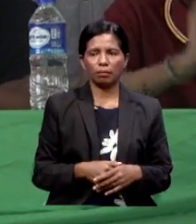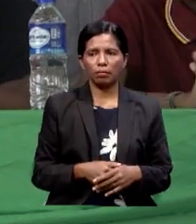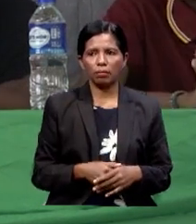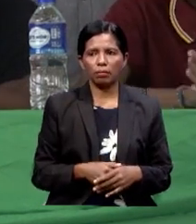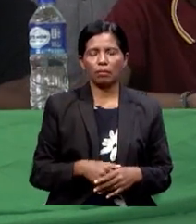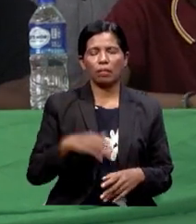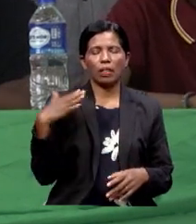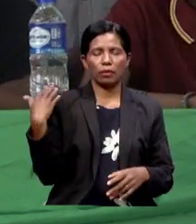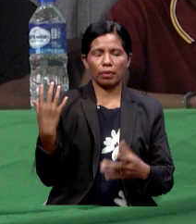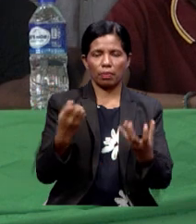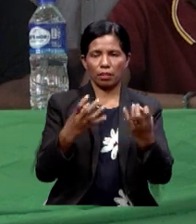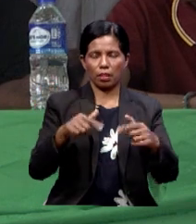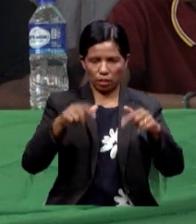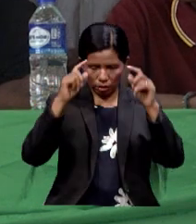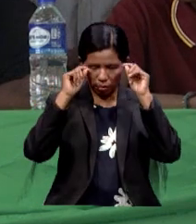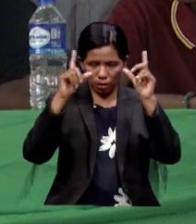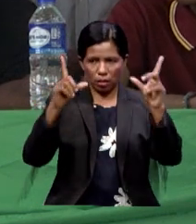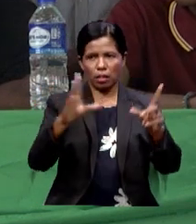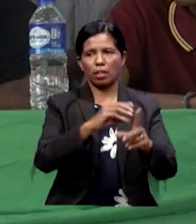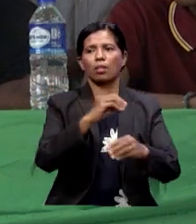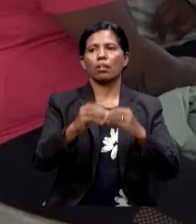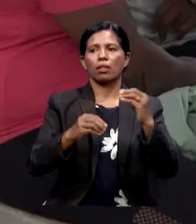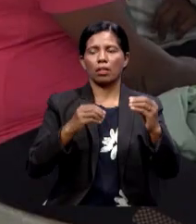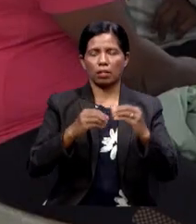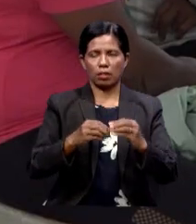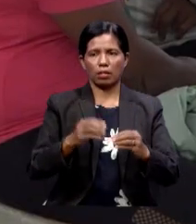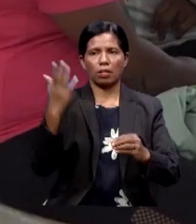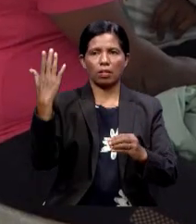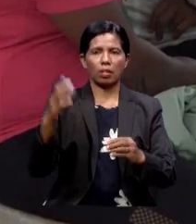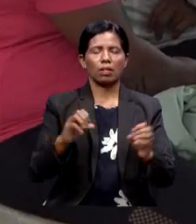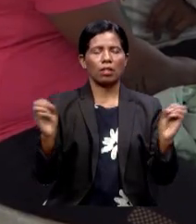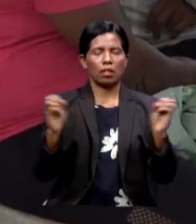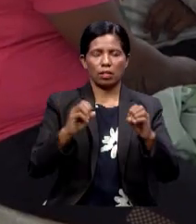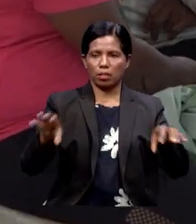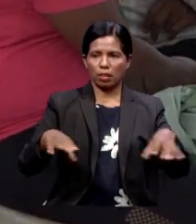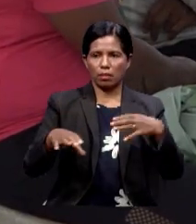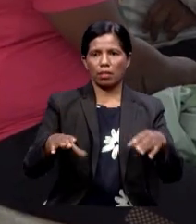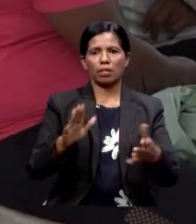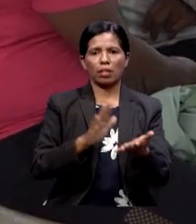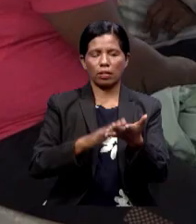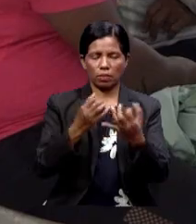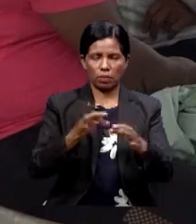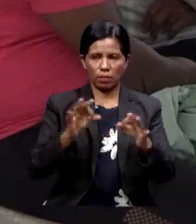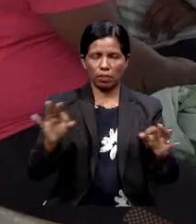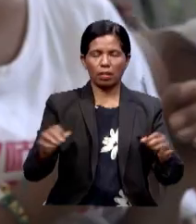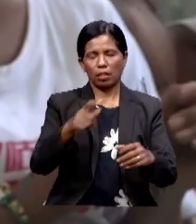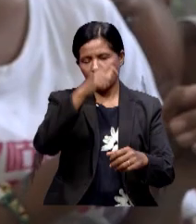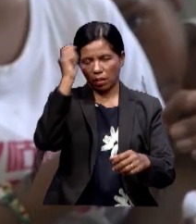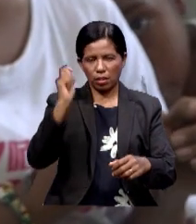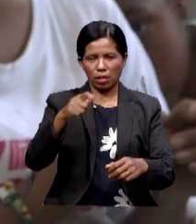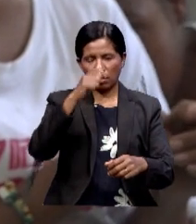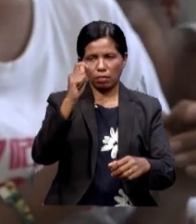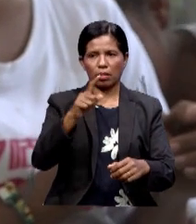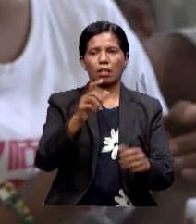Joven memak barak lagi Timor Leste, katak normal lor sae, la servisu, tantu iskola tina-tina graduasau, atus